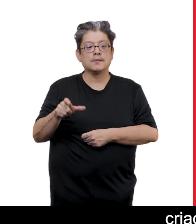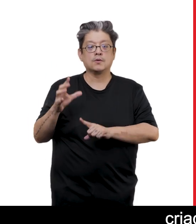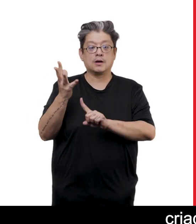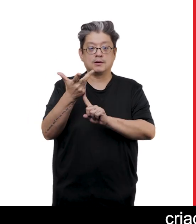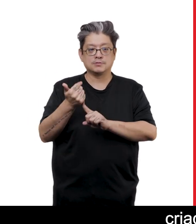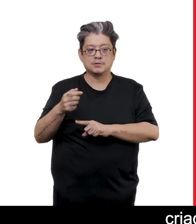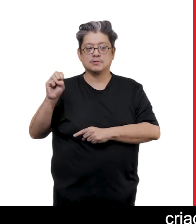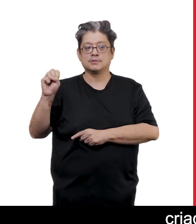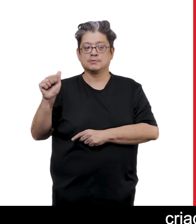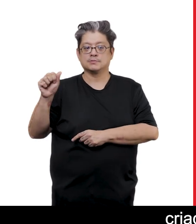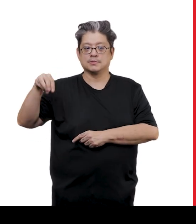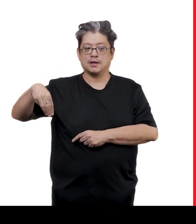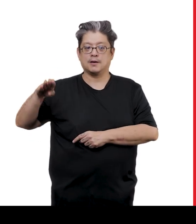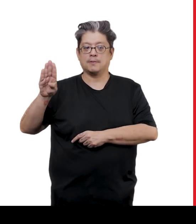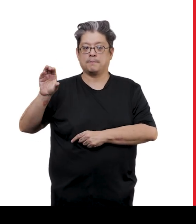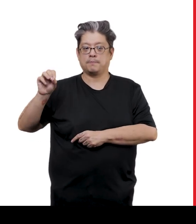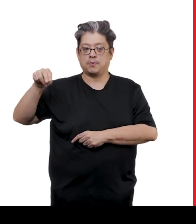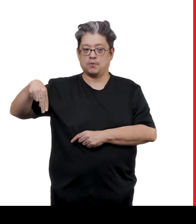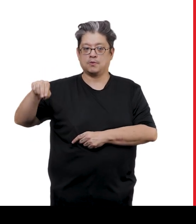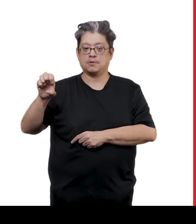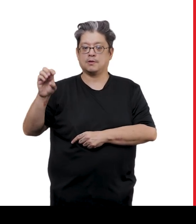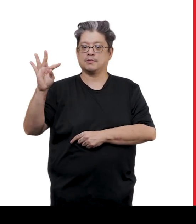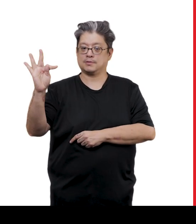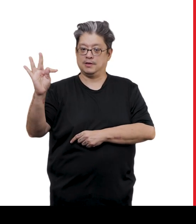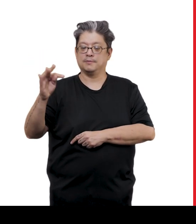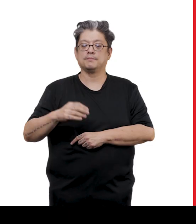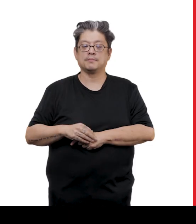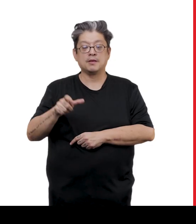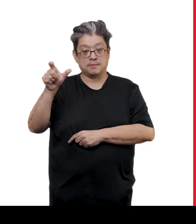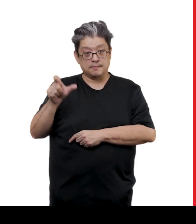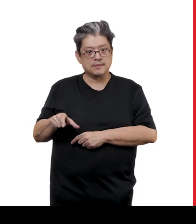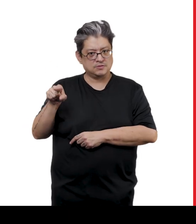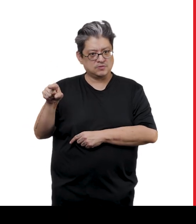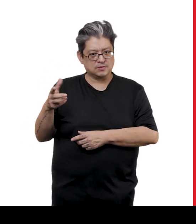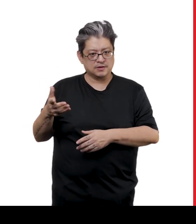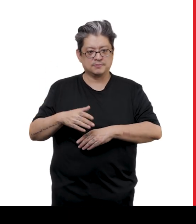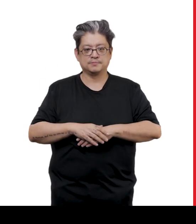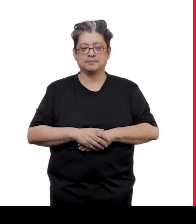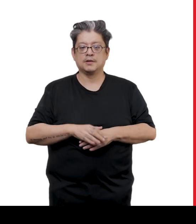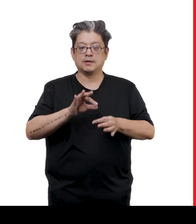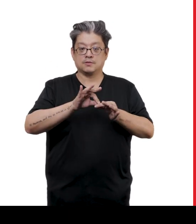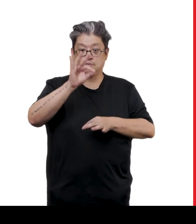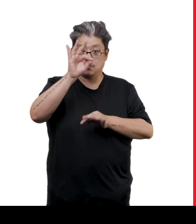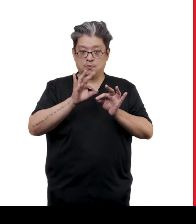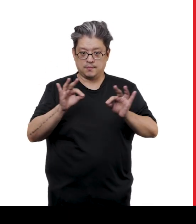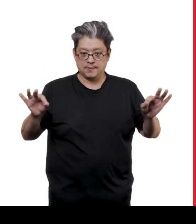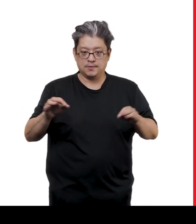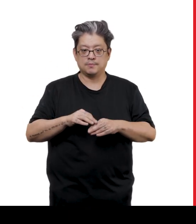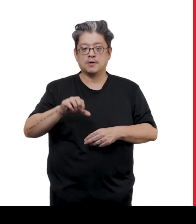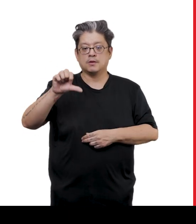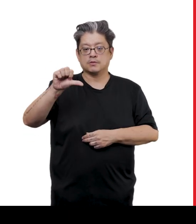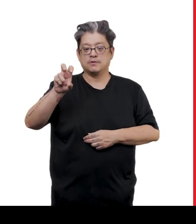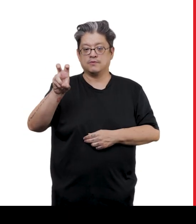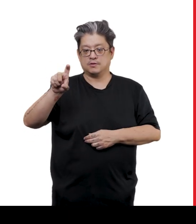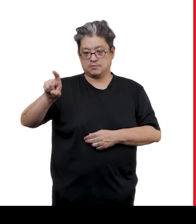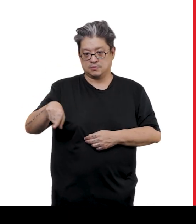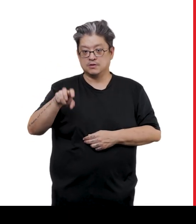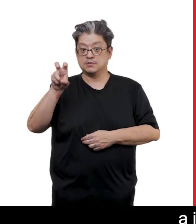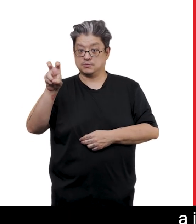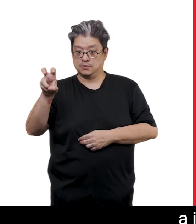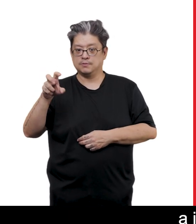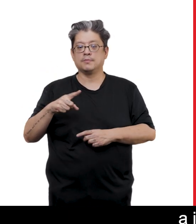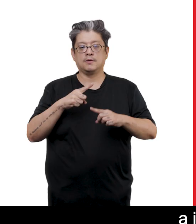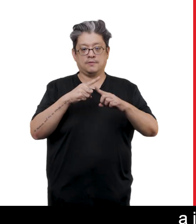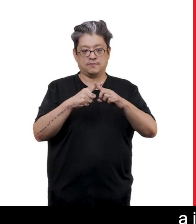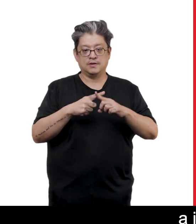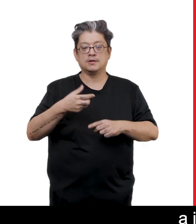italiano Roberto Sambonet. Com cerca de 95,5 por 65,5 centímetros,